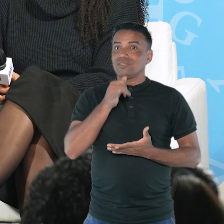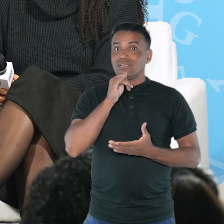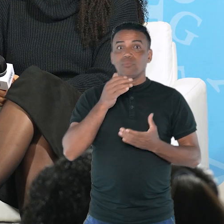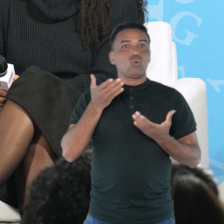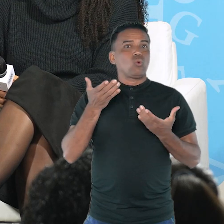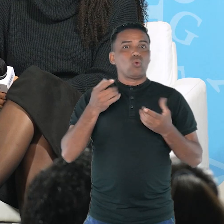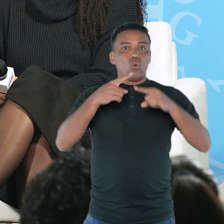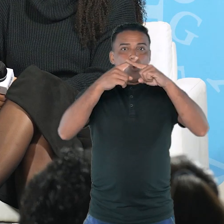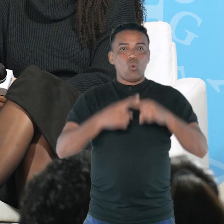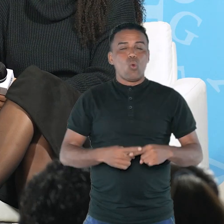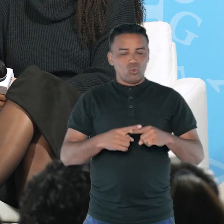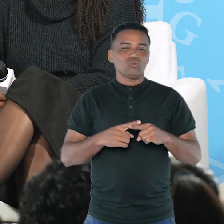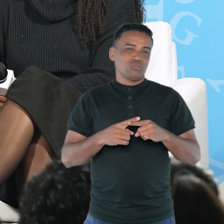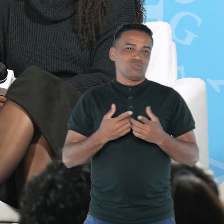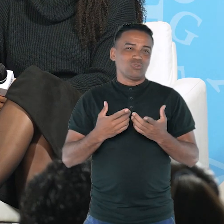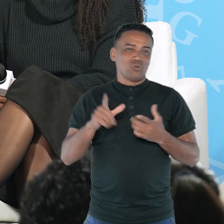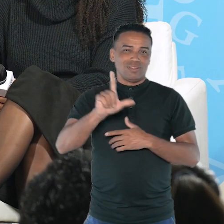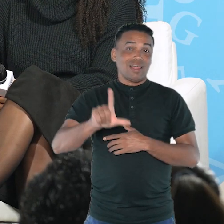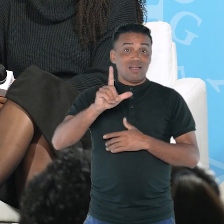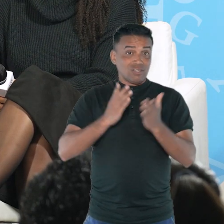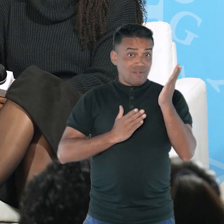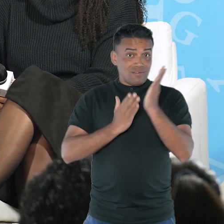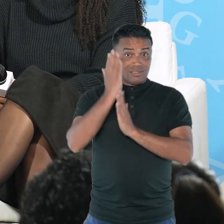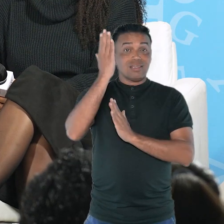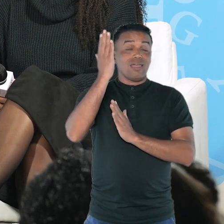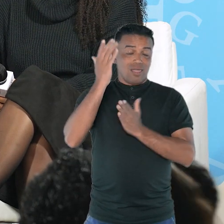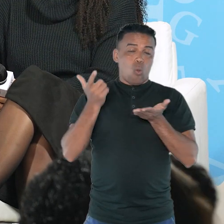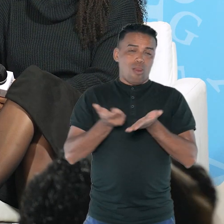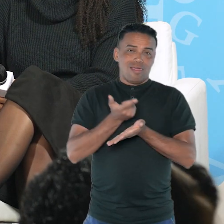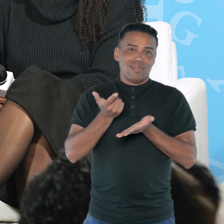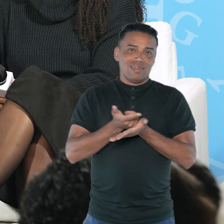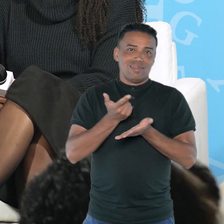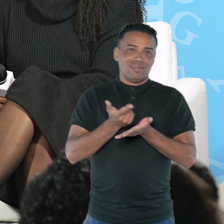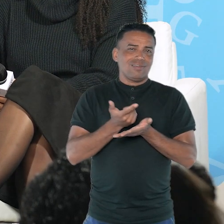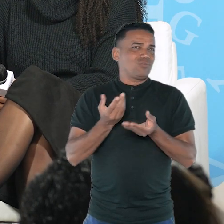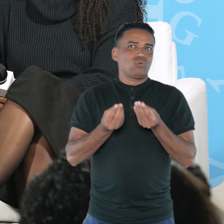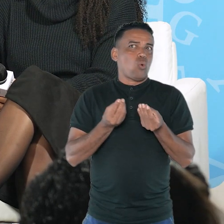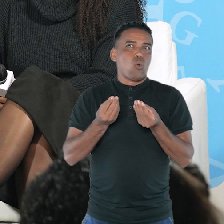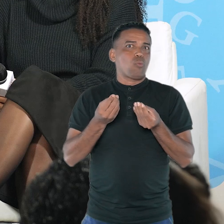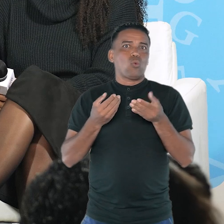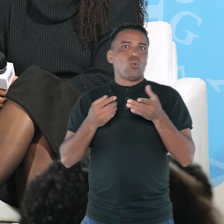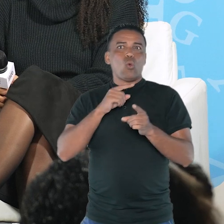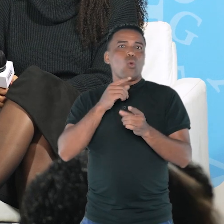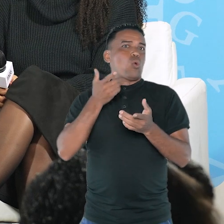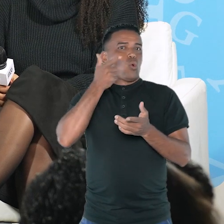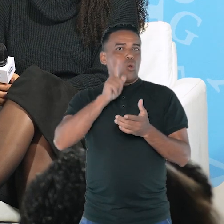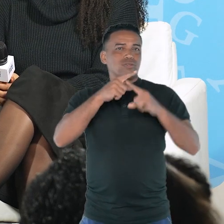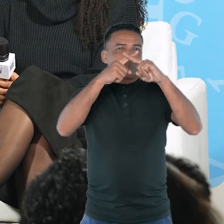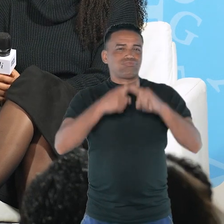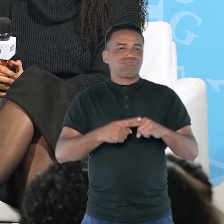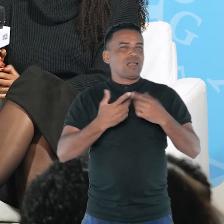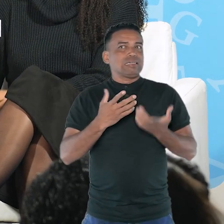concurso que você também venceu esse concurso através do livro, a construção. Como que foi chegar a ter esse concurso? Qual